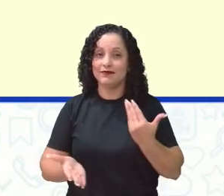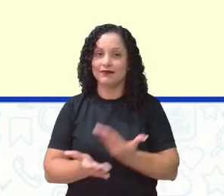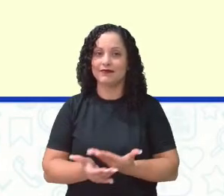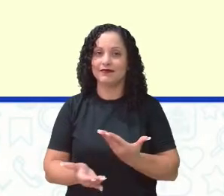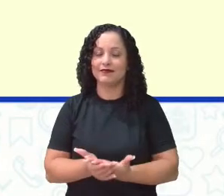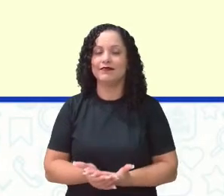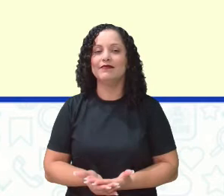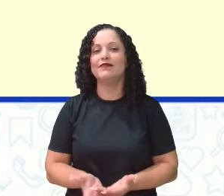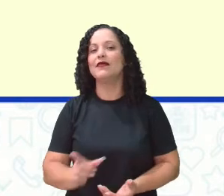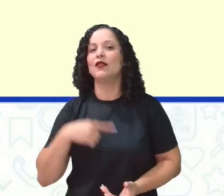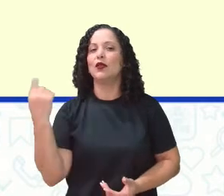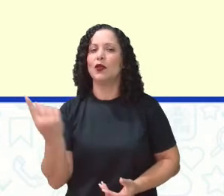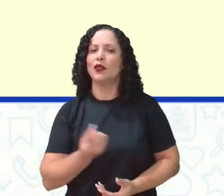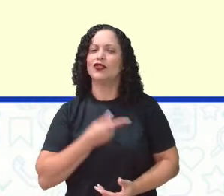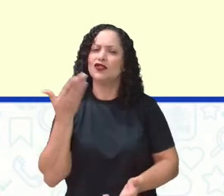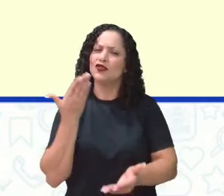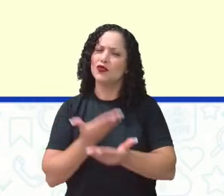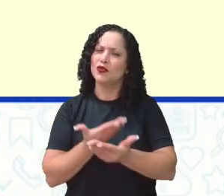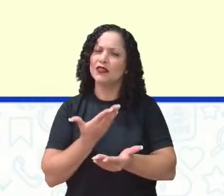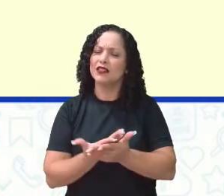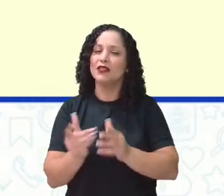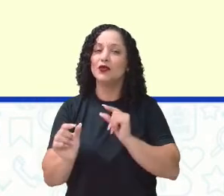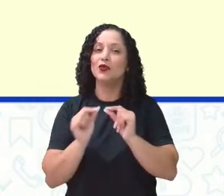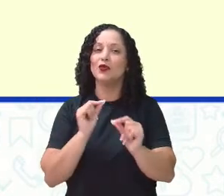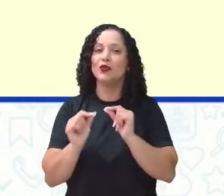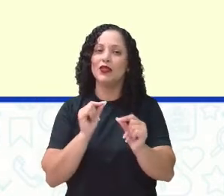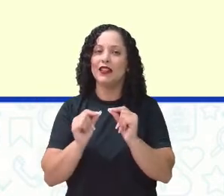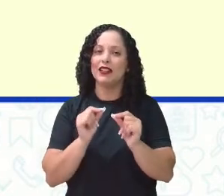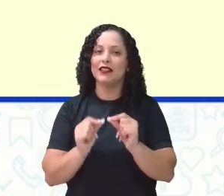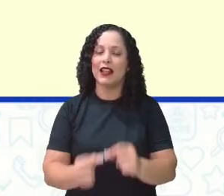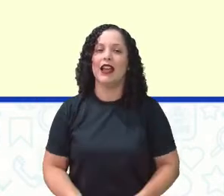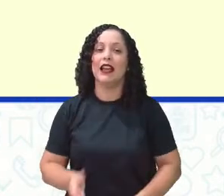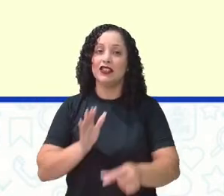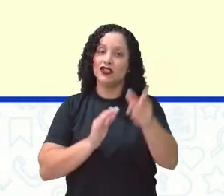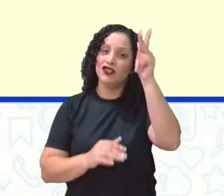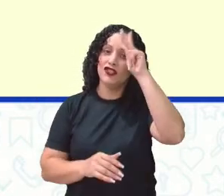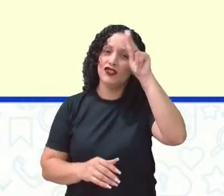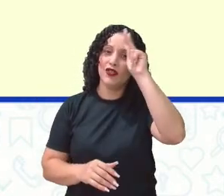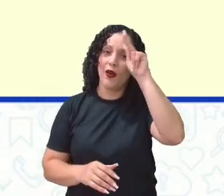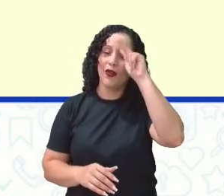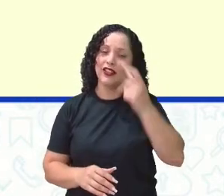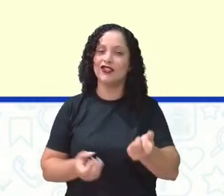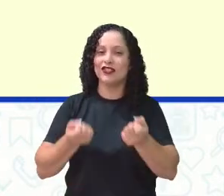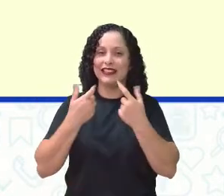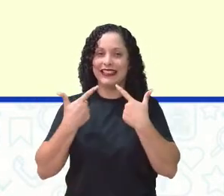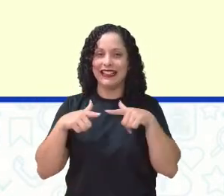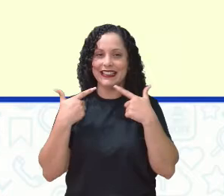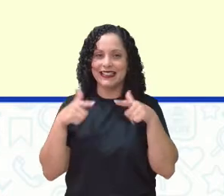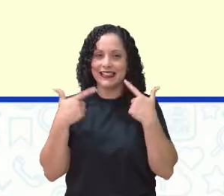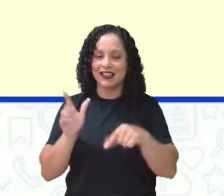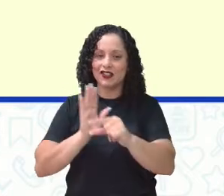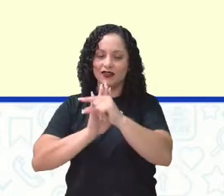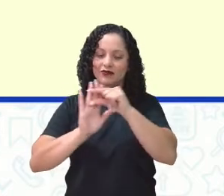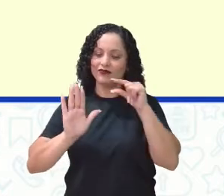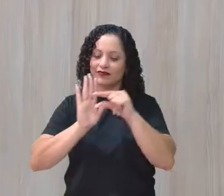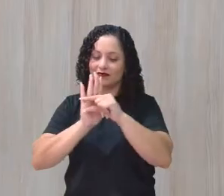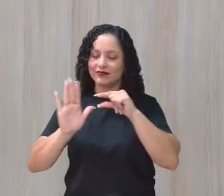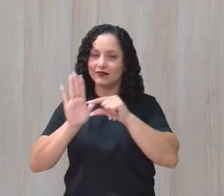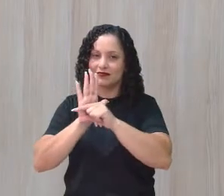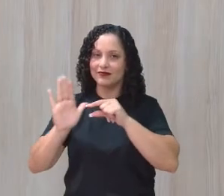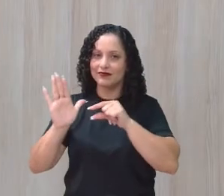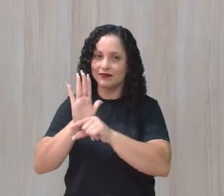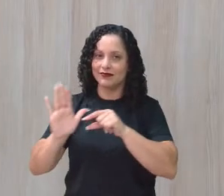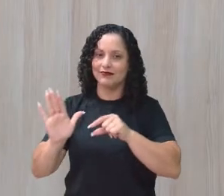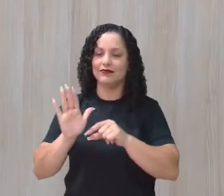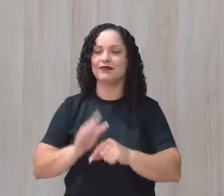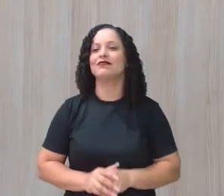falamos, continuaremos estudando a leitura com tirinhas de humor. Então, é bom, eu gosto de falar isso para vocês,